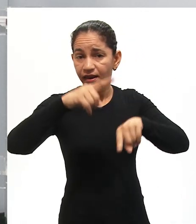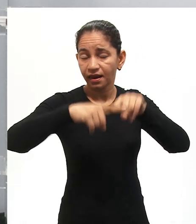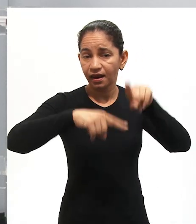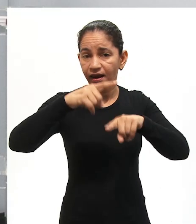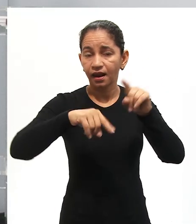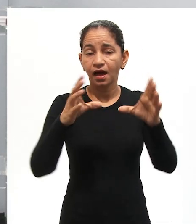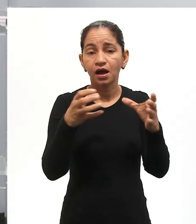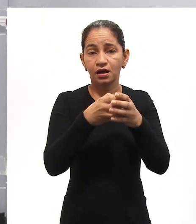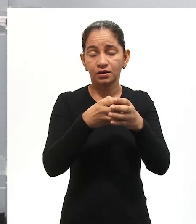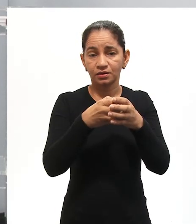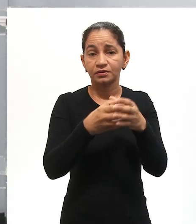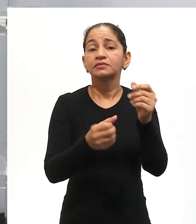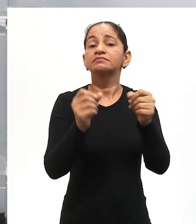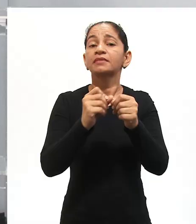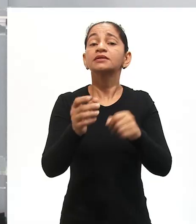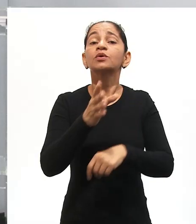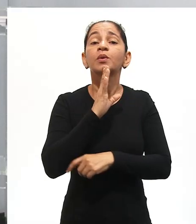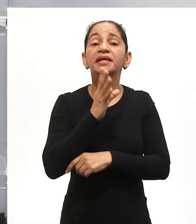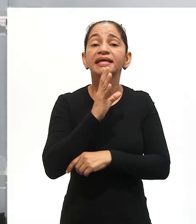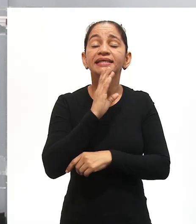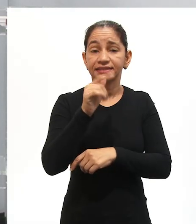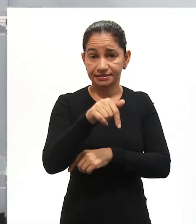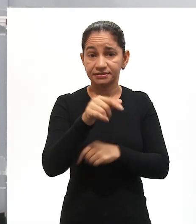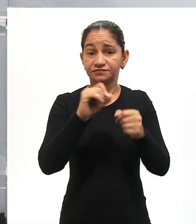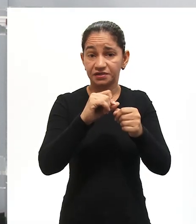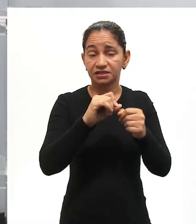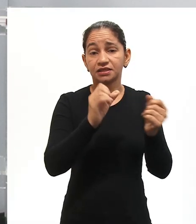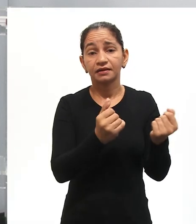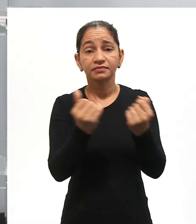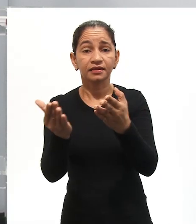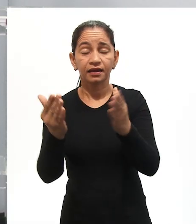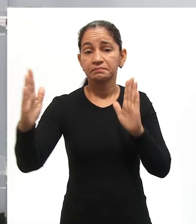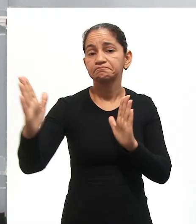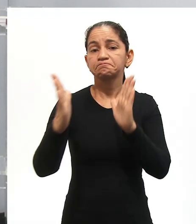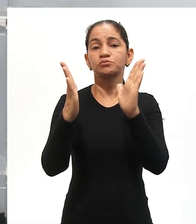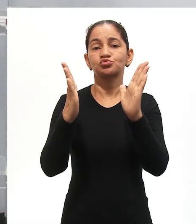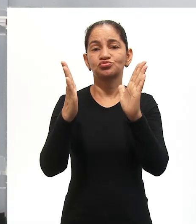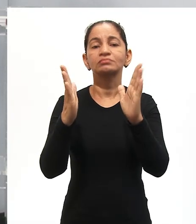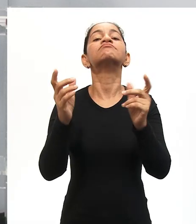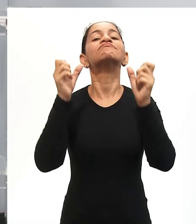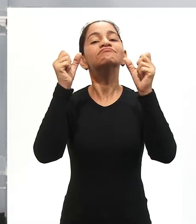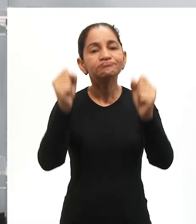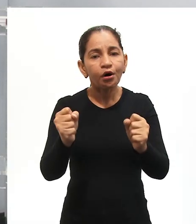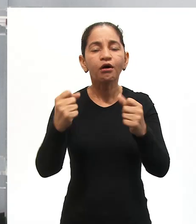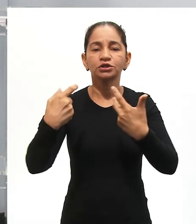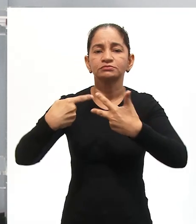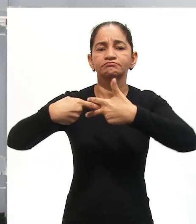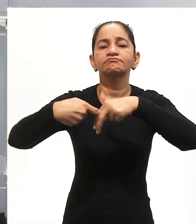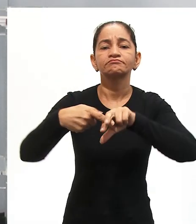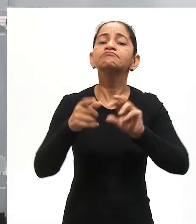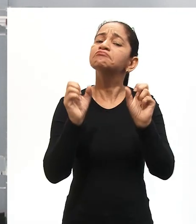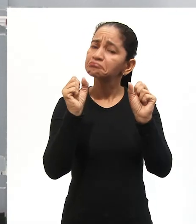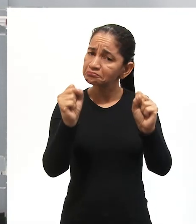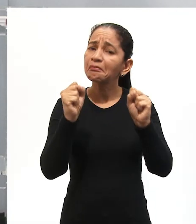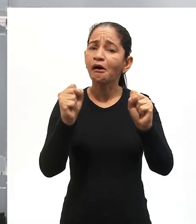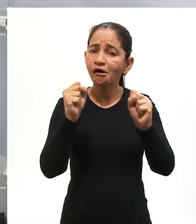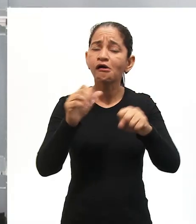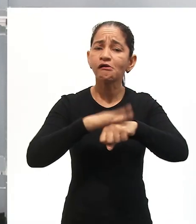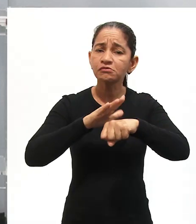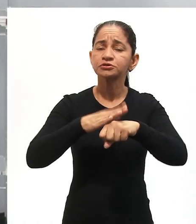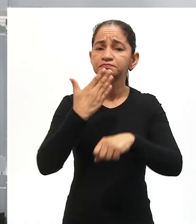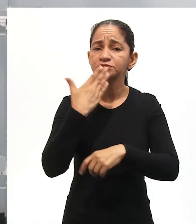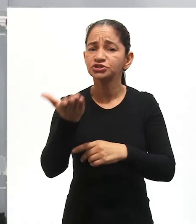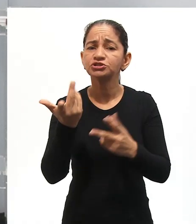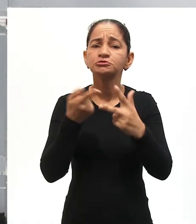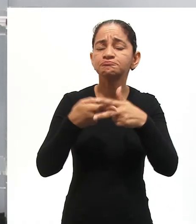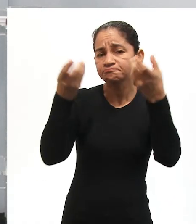mais específica, que conhece do assunto também, que vai poder confrontar o material elaborado por aquele professor formador,